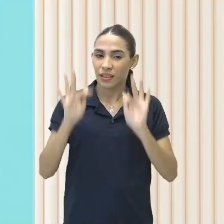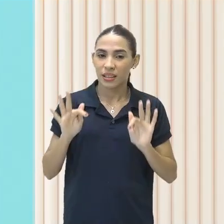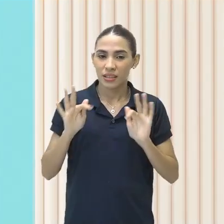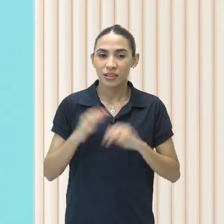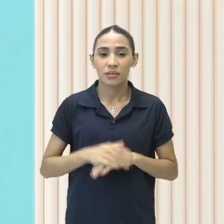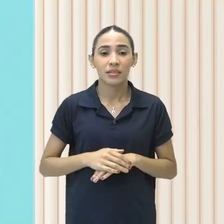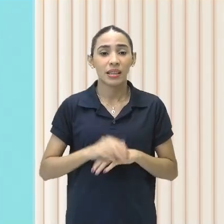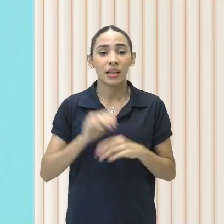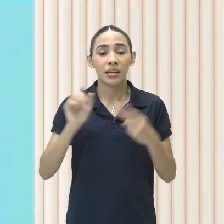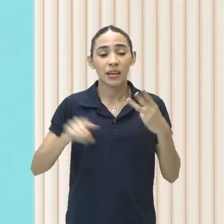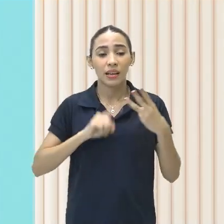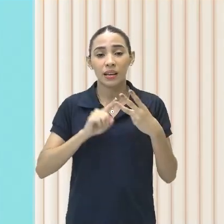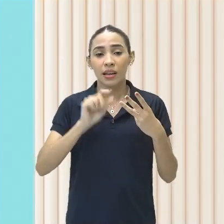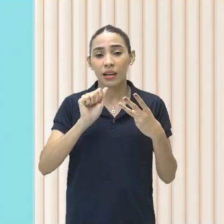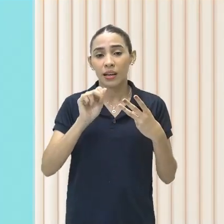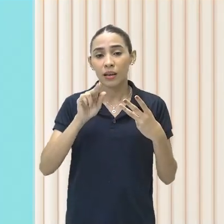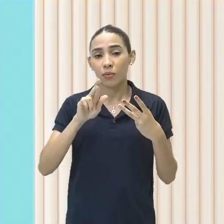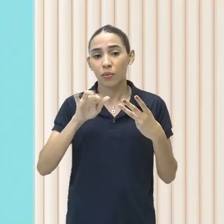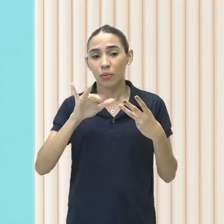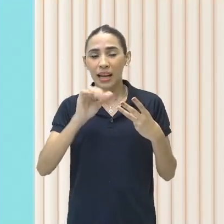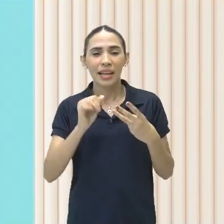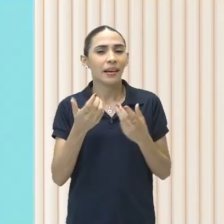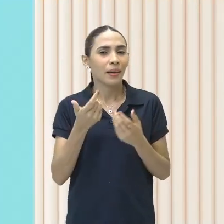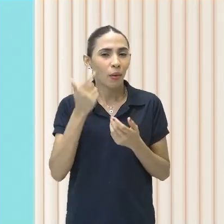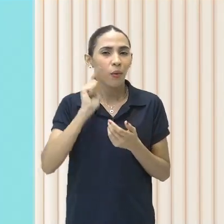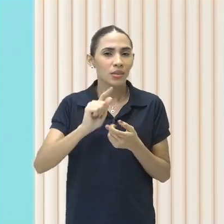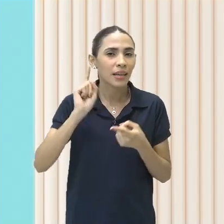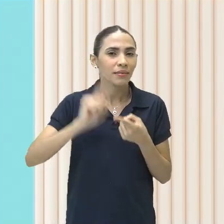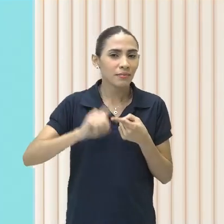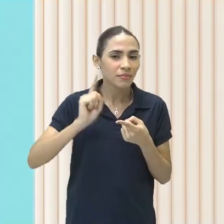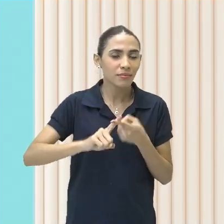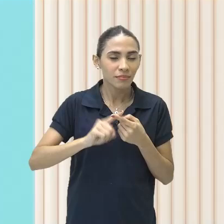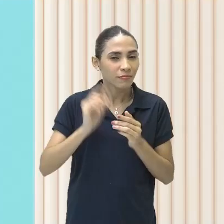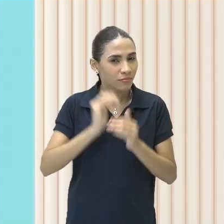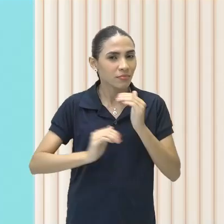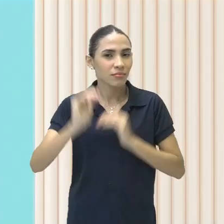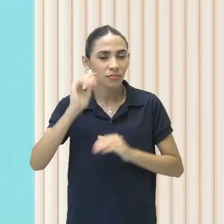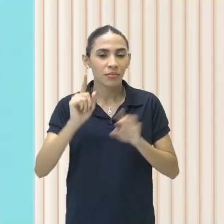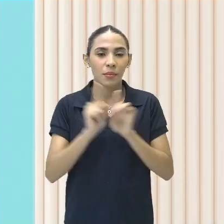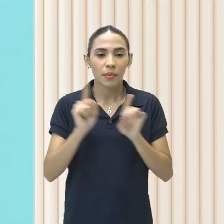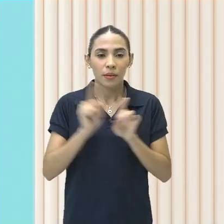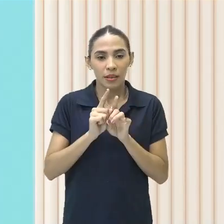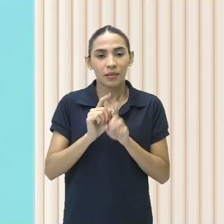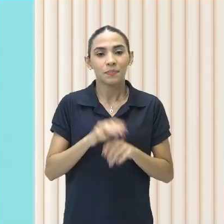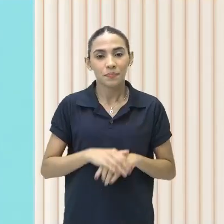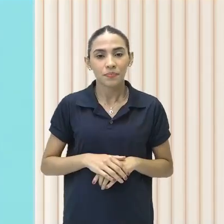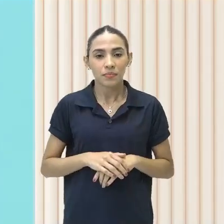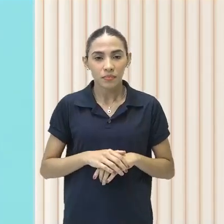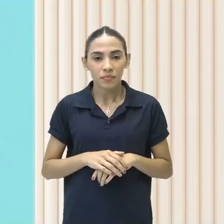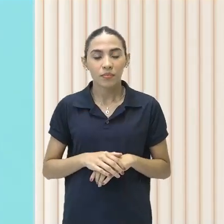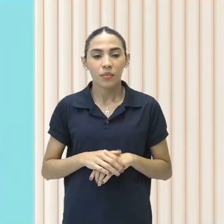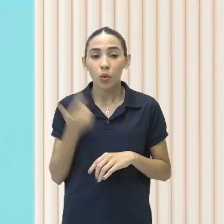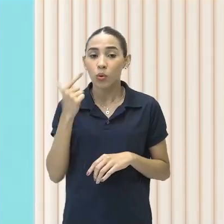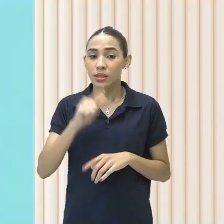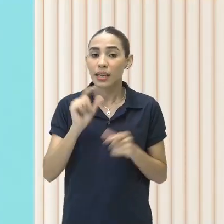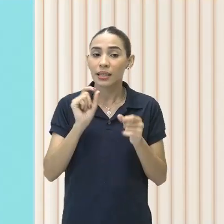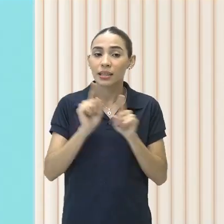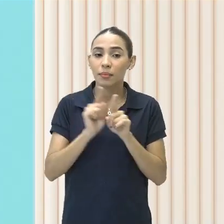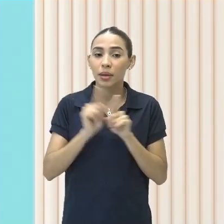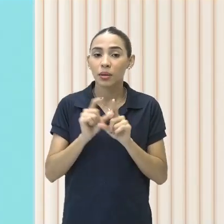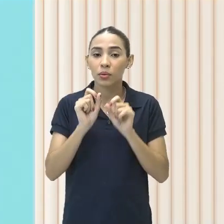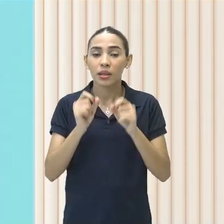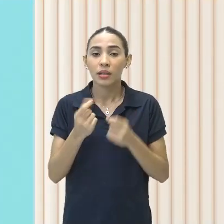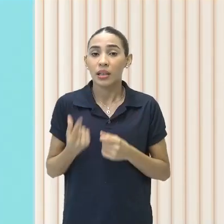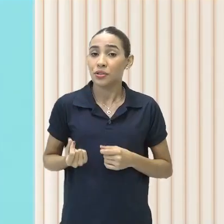Aurélia consegue, então, meio que se vingar. Ela cresce na vida dela, ela consegue administrar a